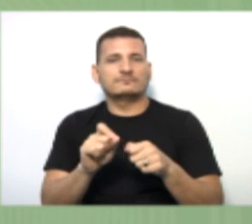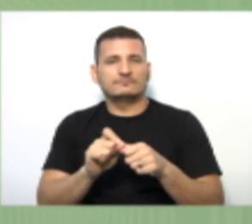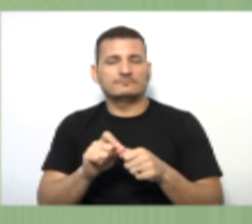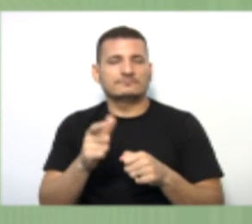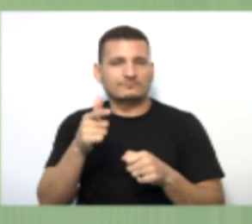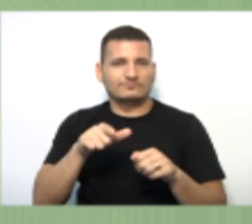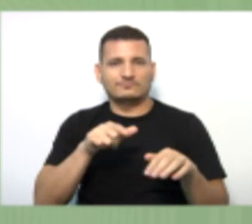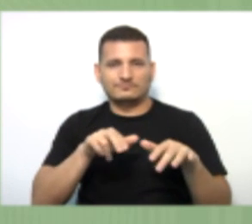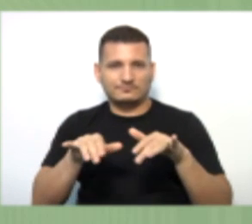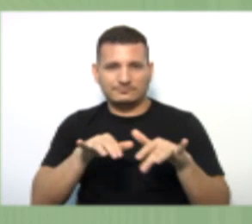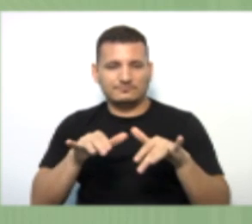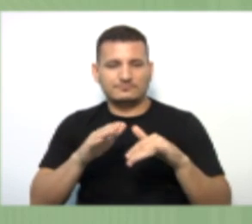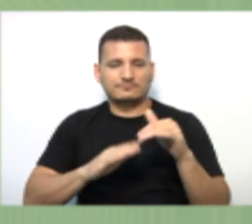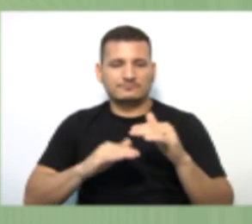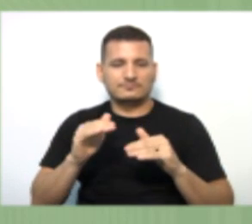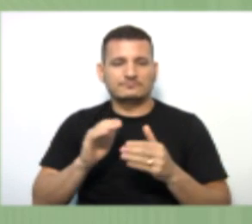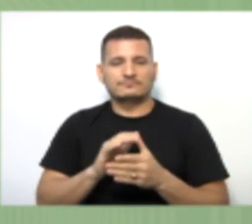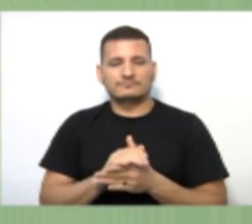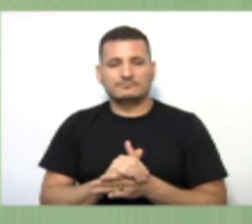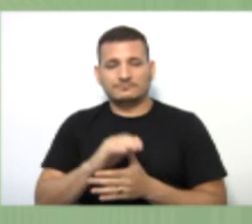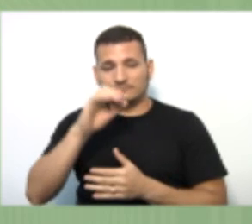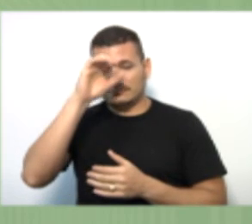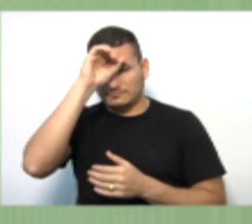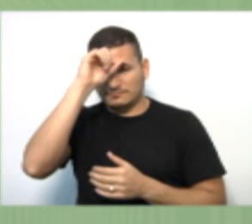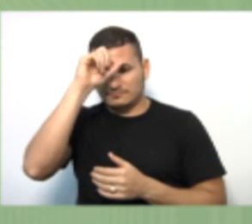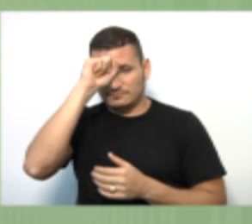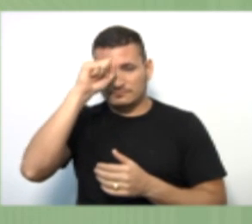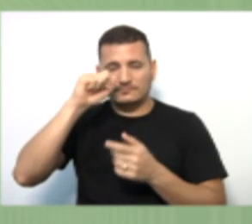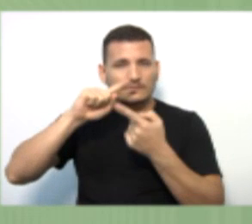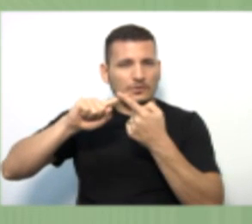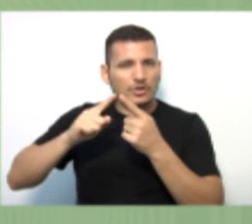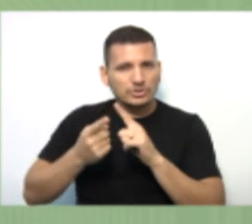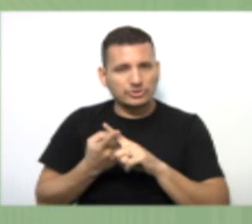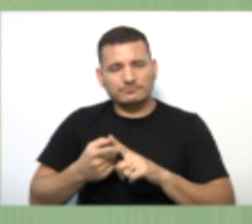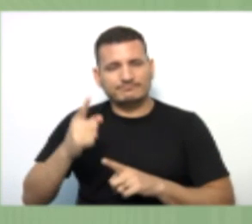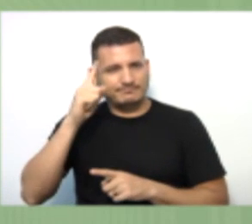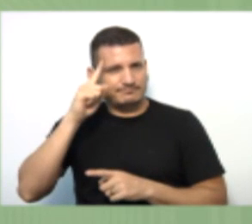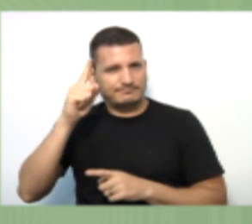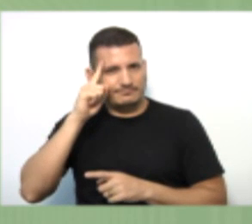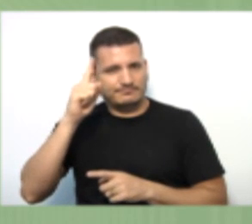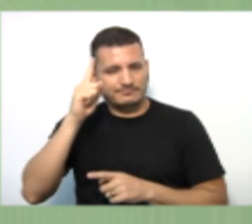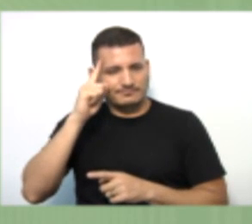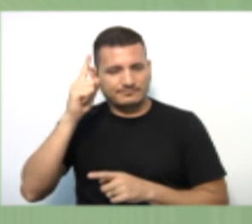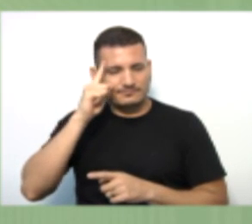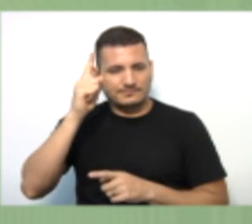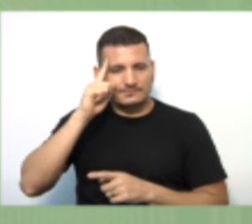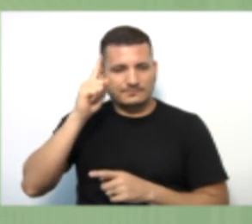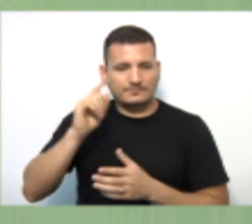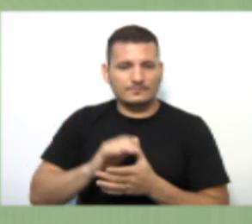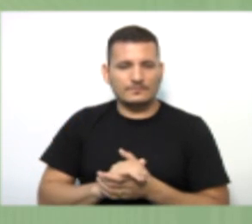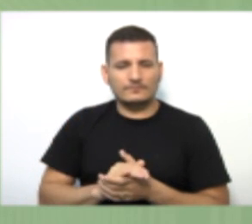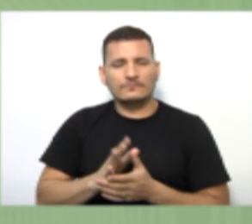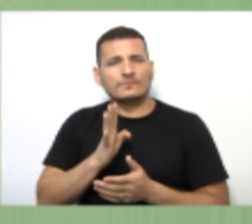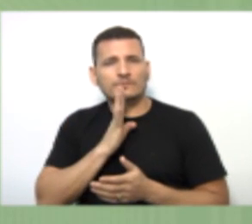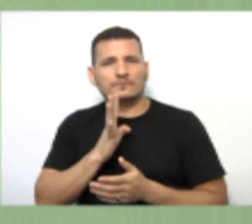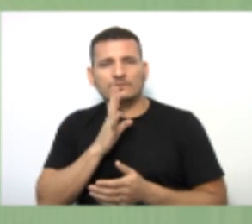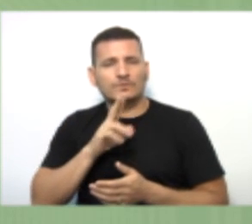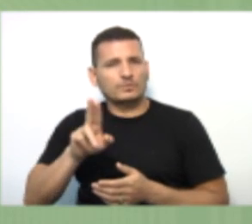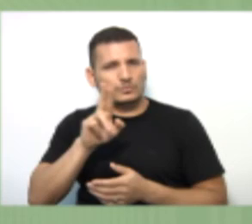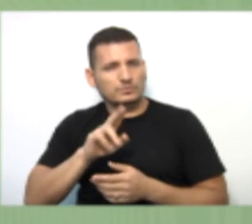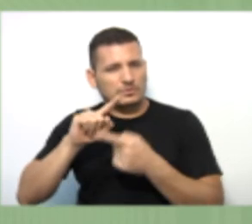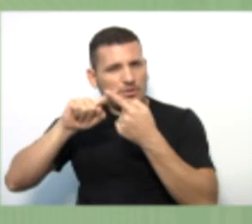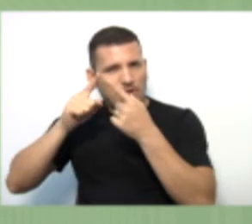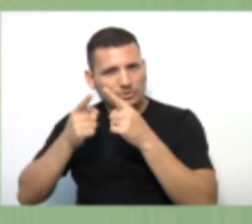professor? Aprender sobre a lógica no dia a dia, tá? Conhecer o uso da lógica